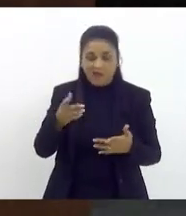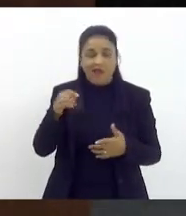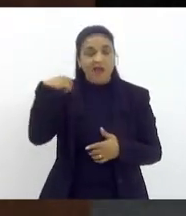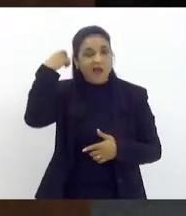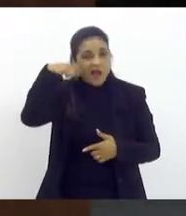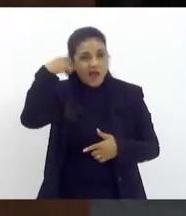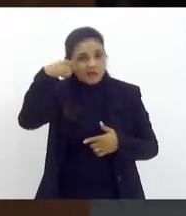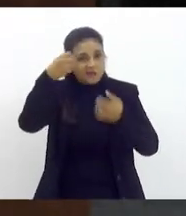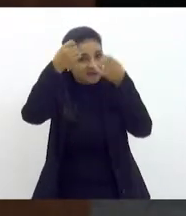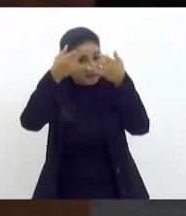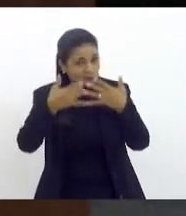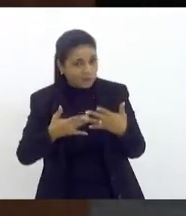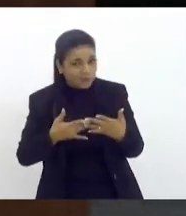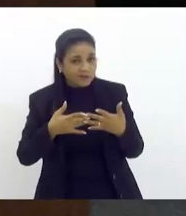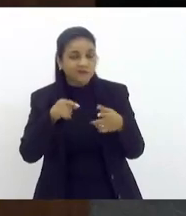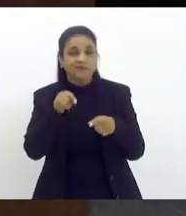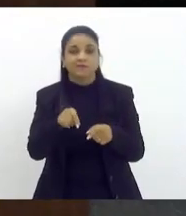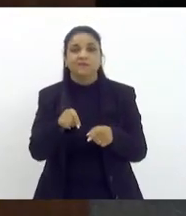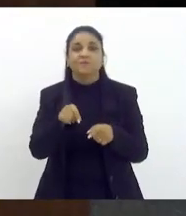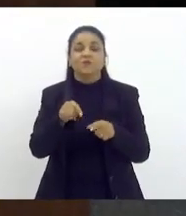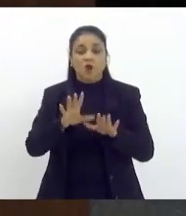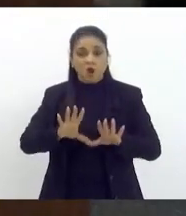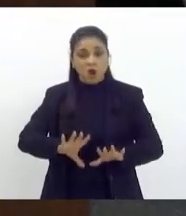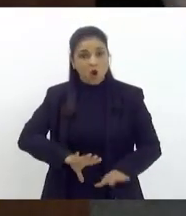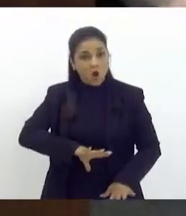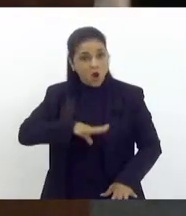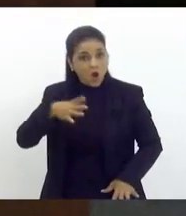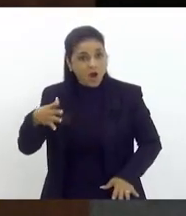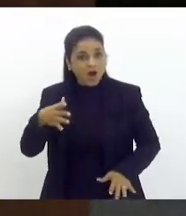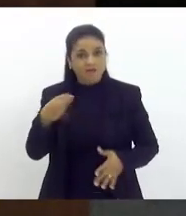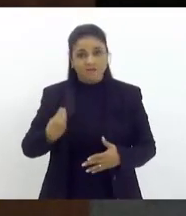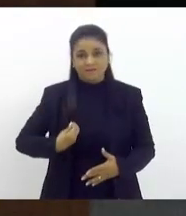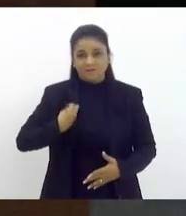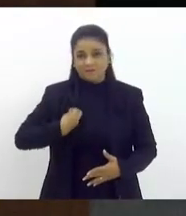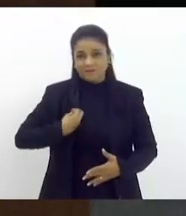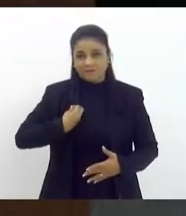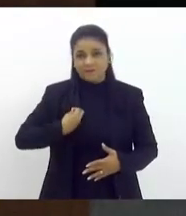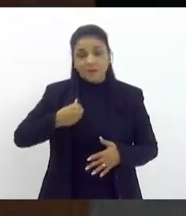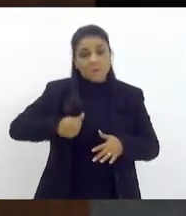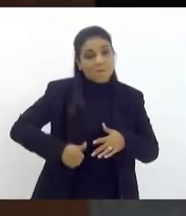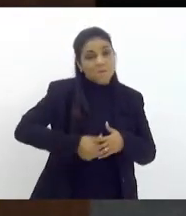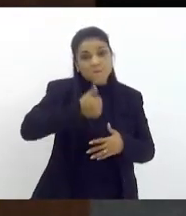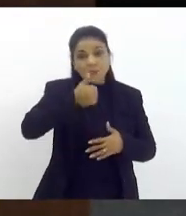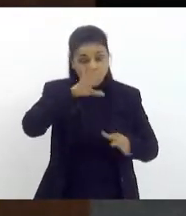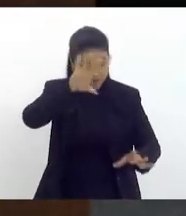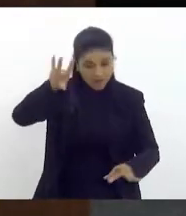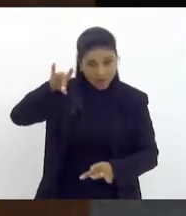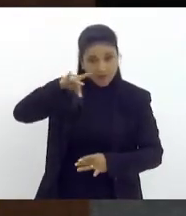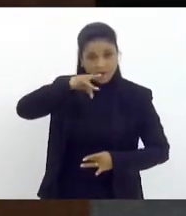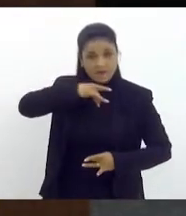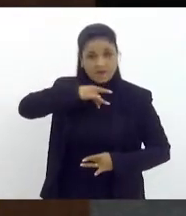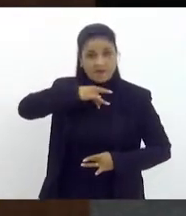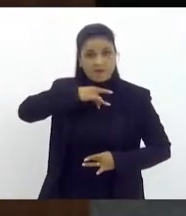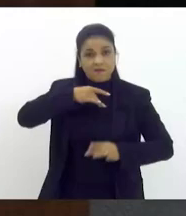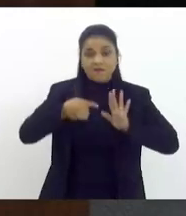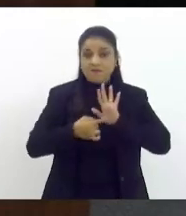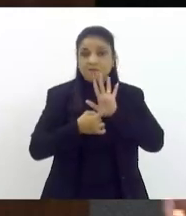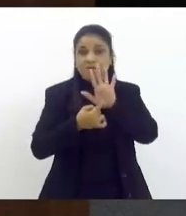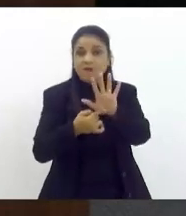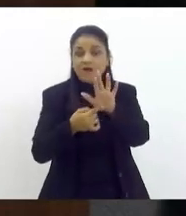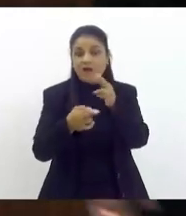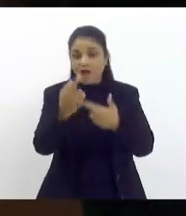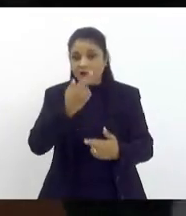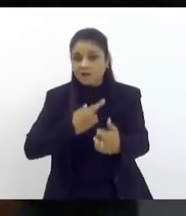relata ressalta-se aqui a sua coragem de ter vivido uma das primeiras personagens que apresentava um relacionamento